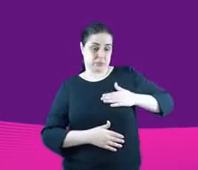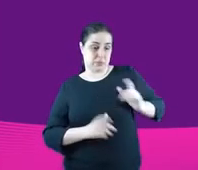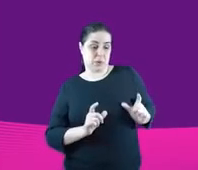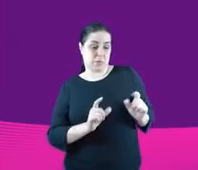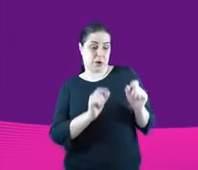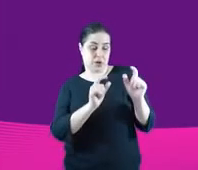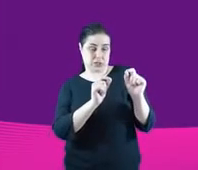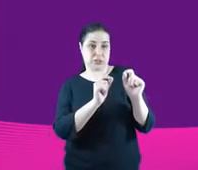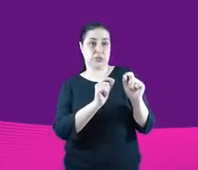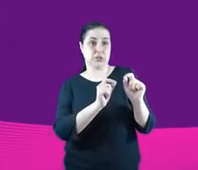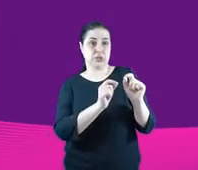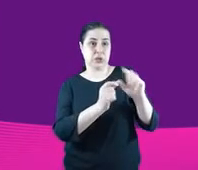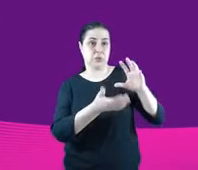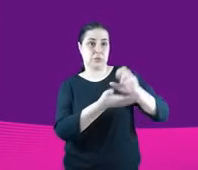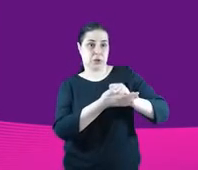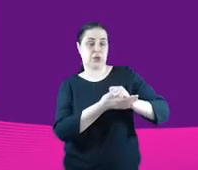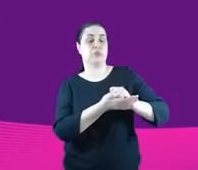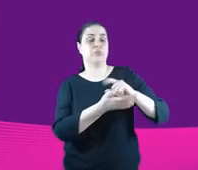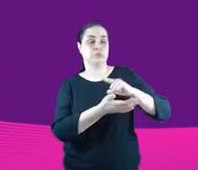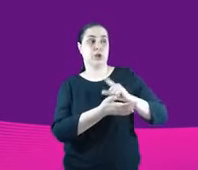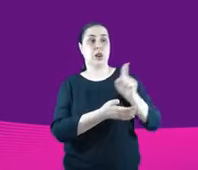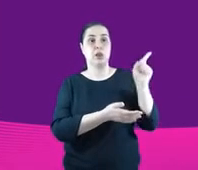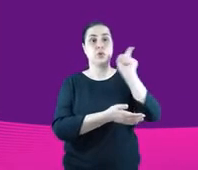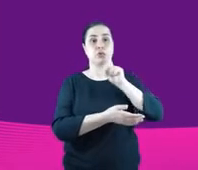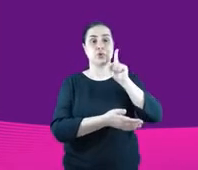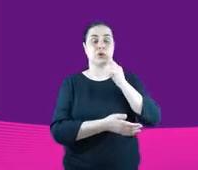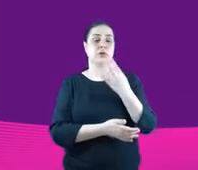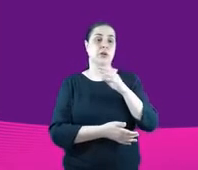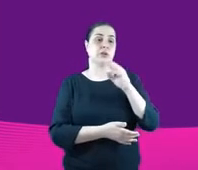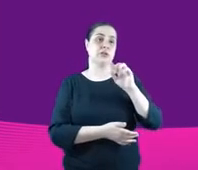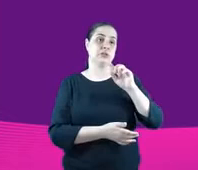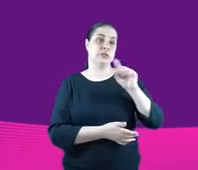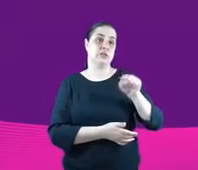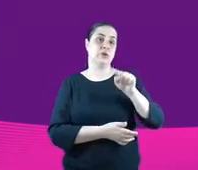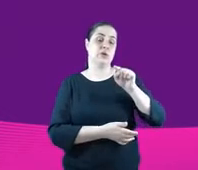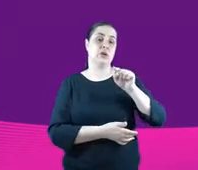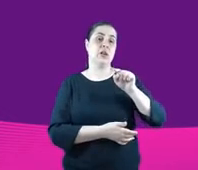de 3,6% da população de mulheres.